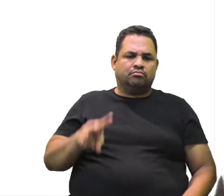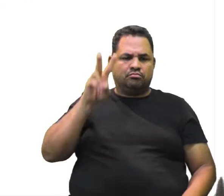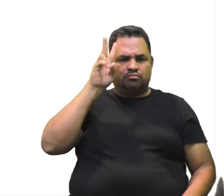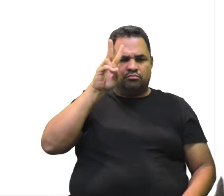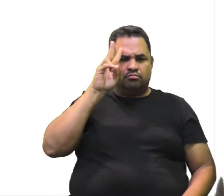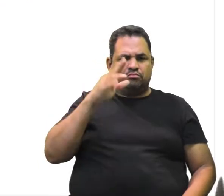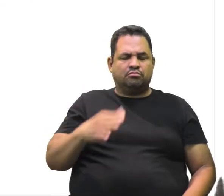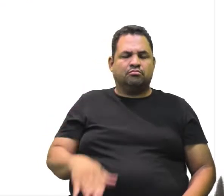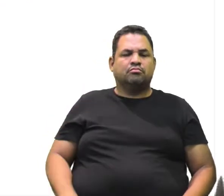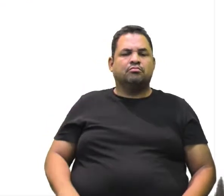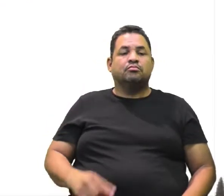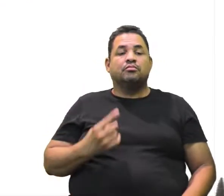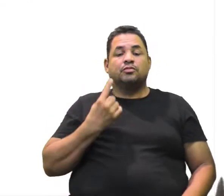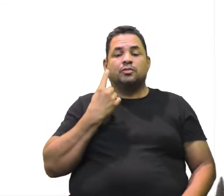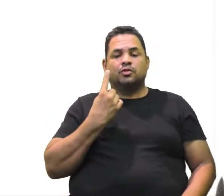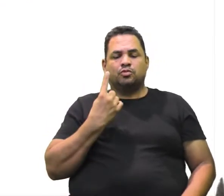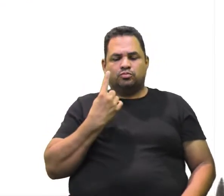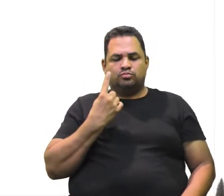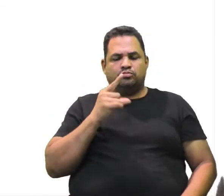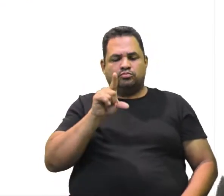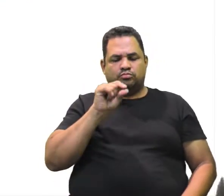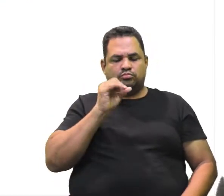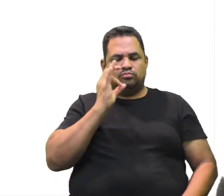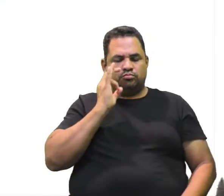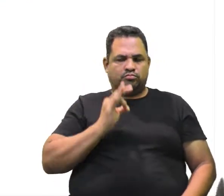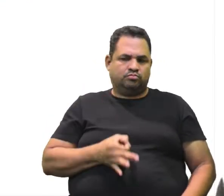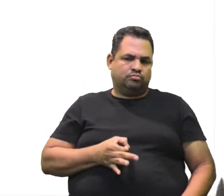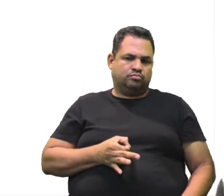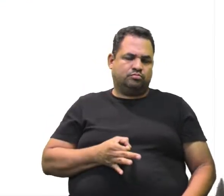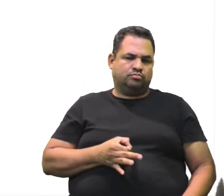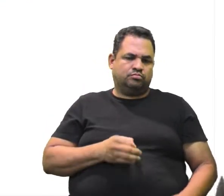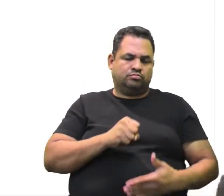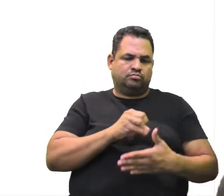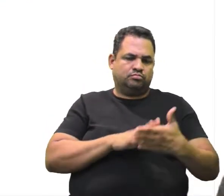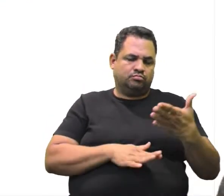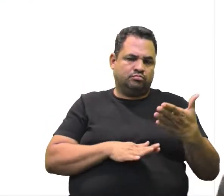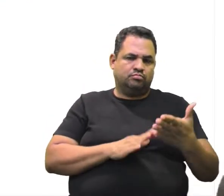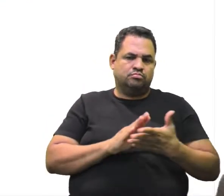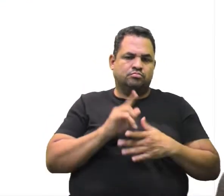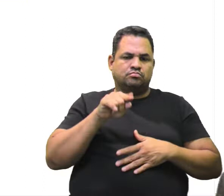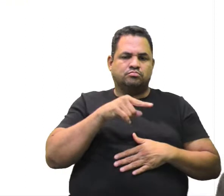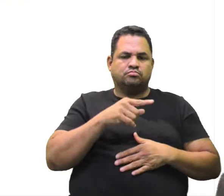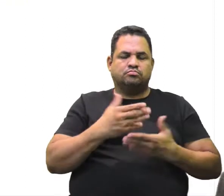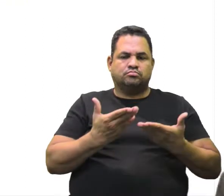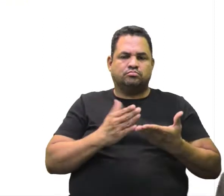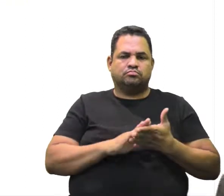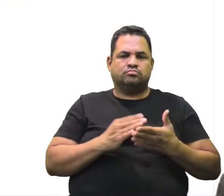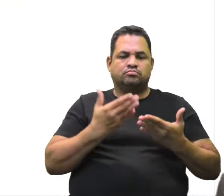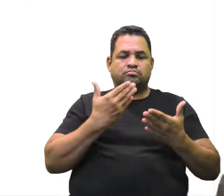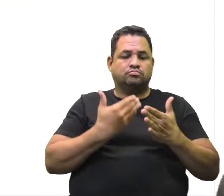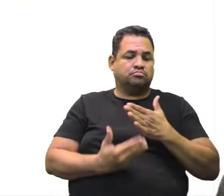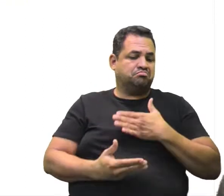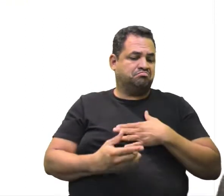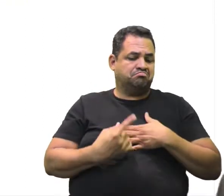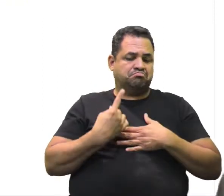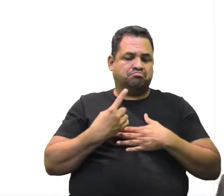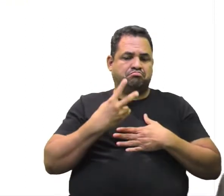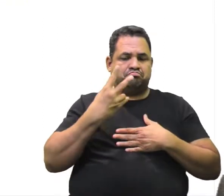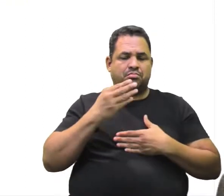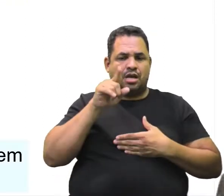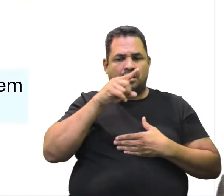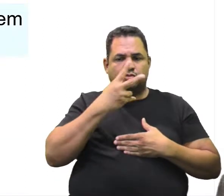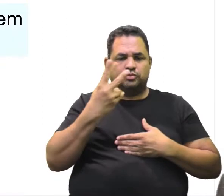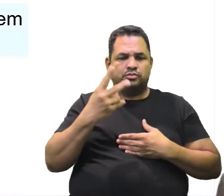Lembrando que somente uma das alternativas é correta. Se você mais marcar de uma, você vai perder